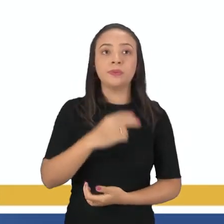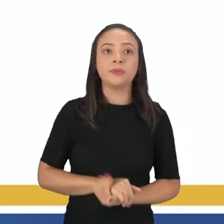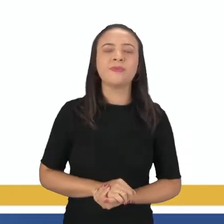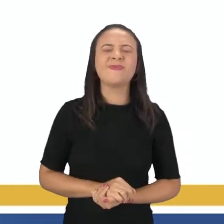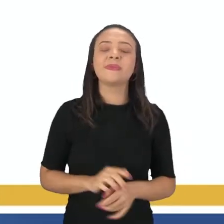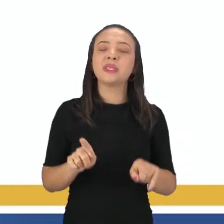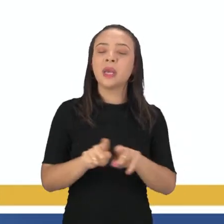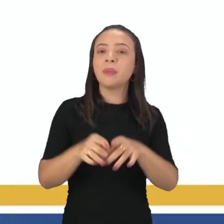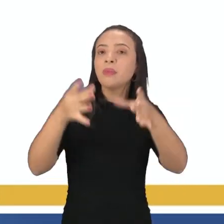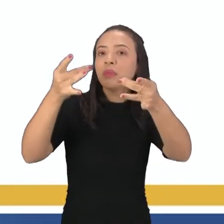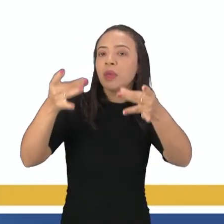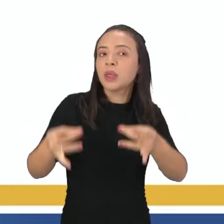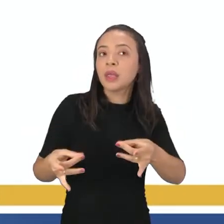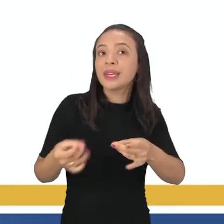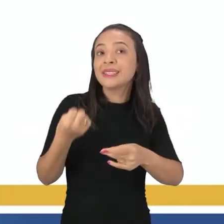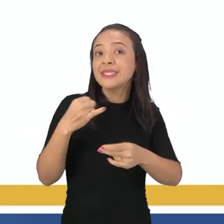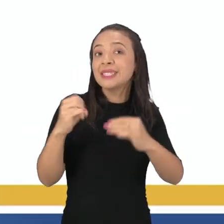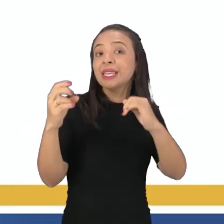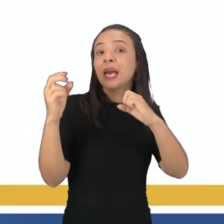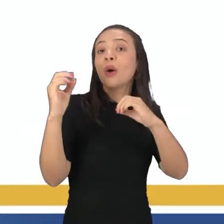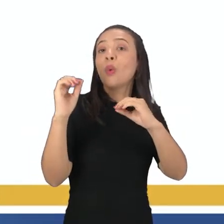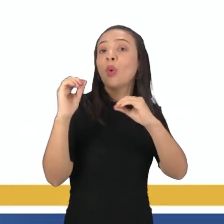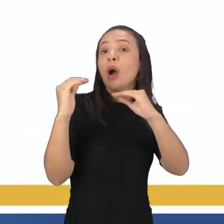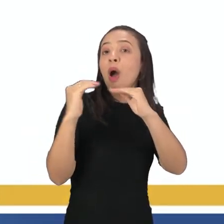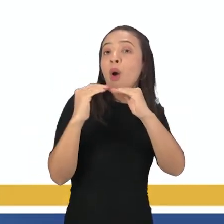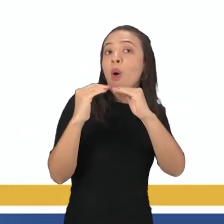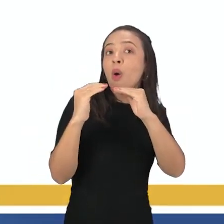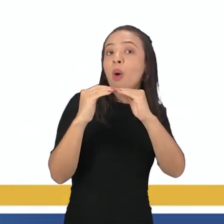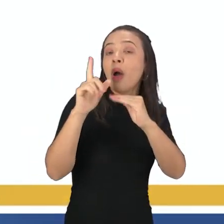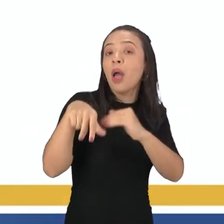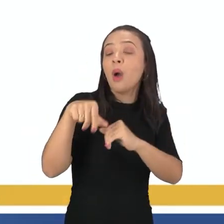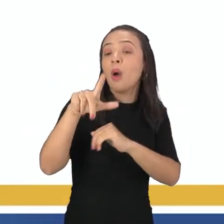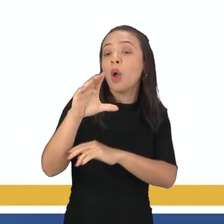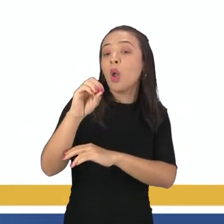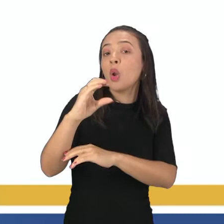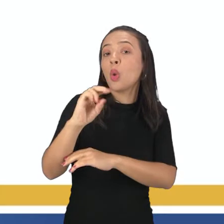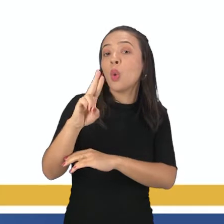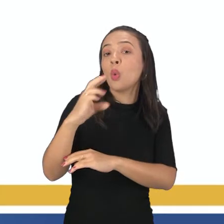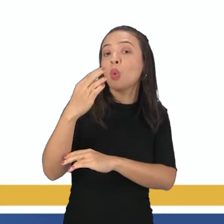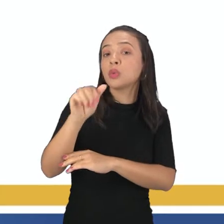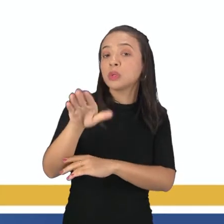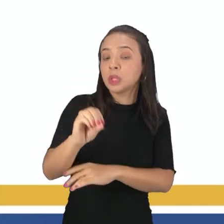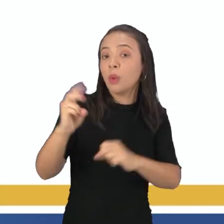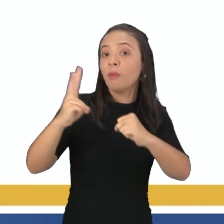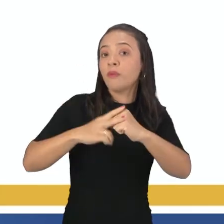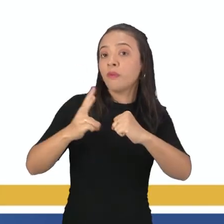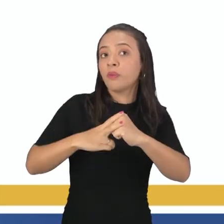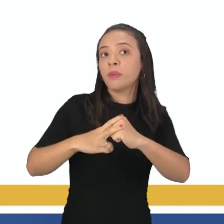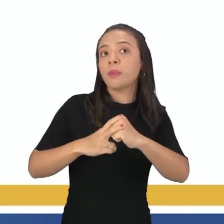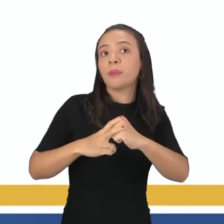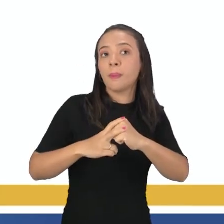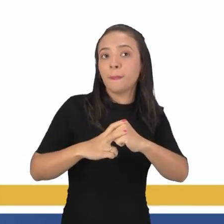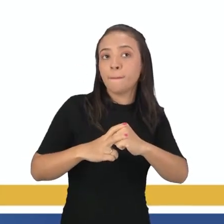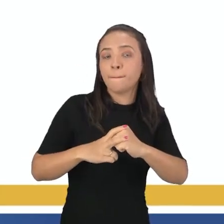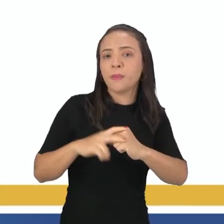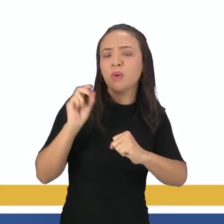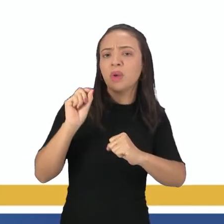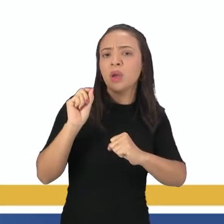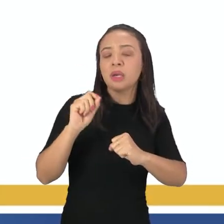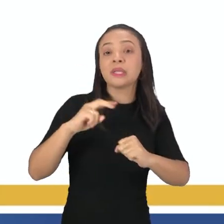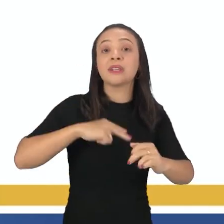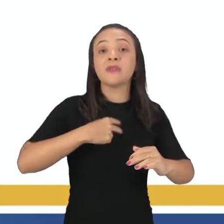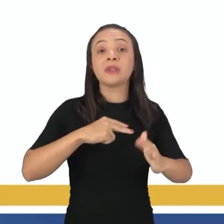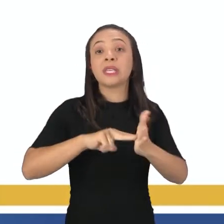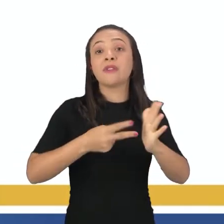Outra especificação, quando a concordância for a locução, numa locução verbal, que é a locução quando eu tenho um